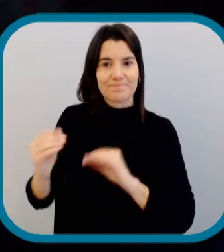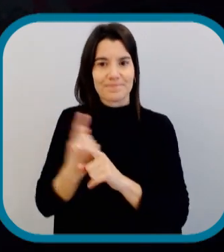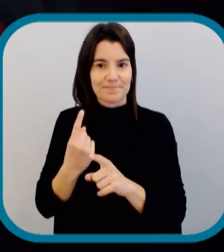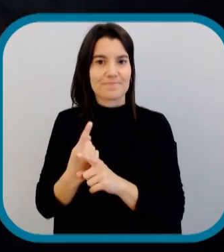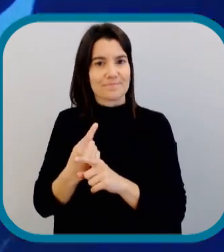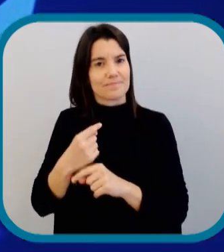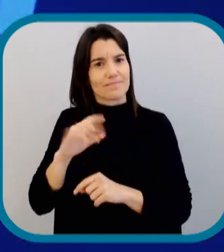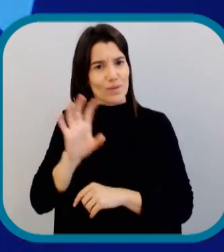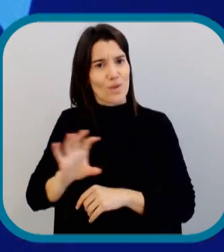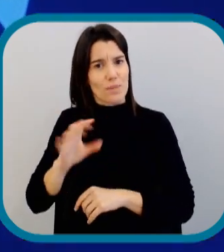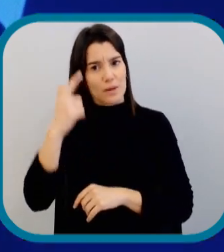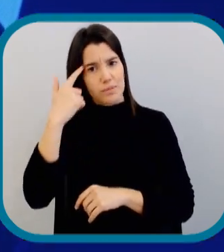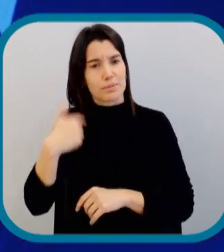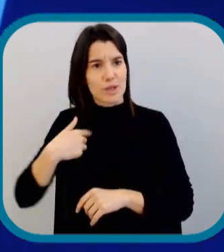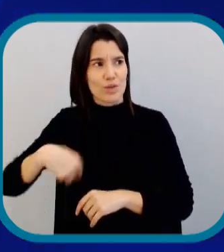espetáculo e neste concerto.